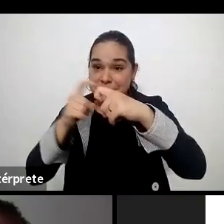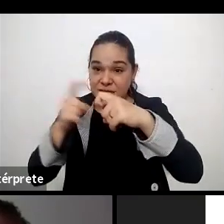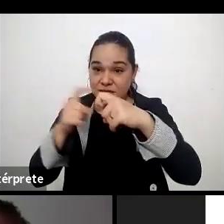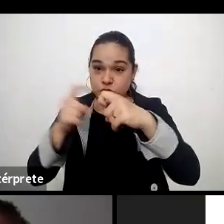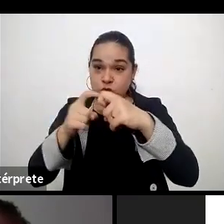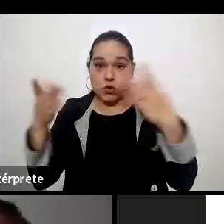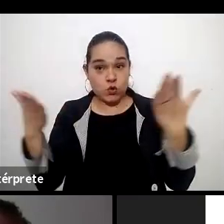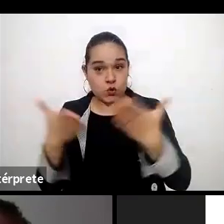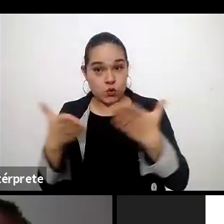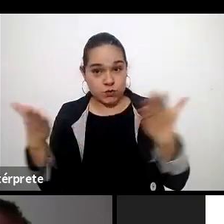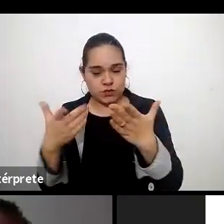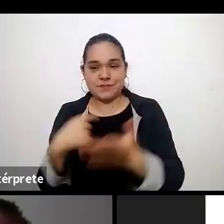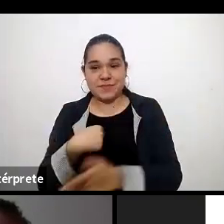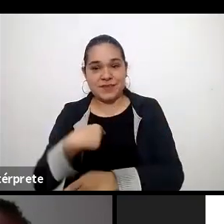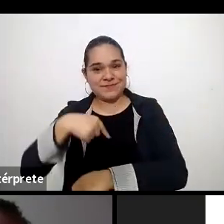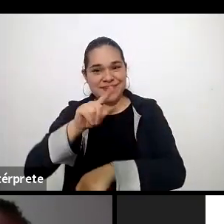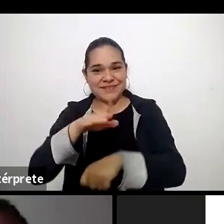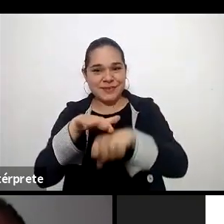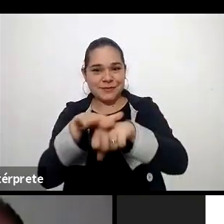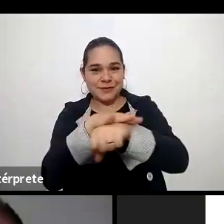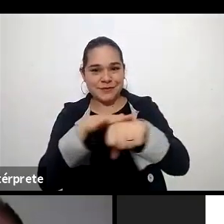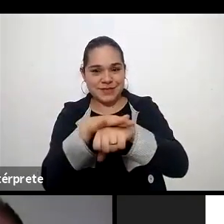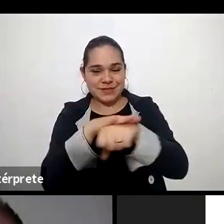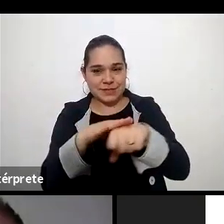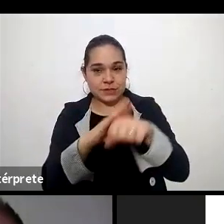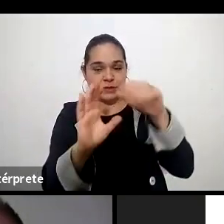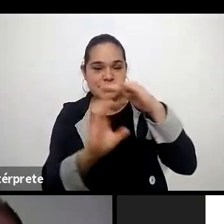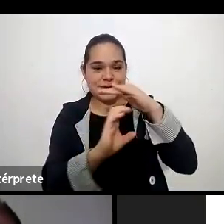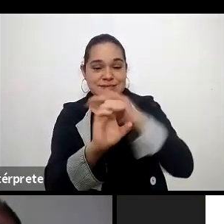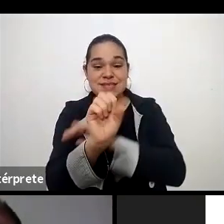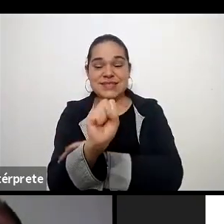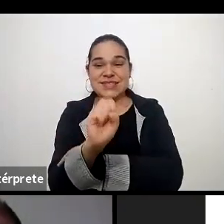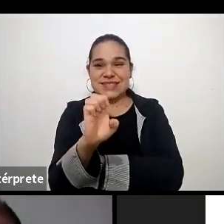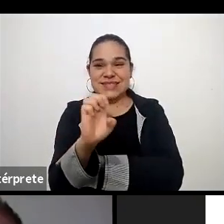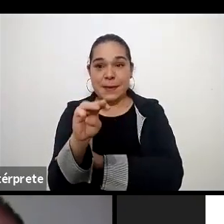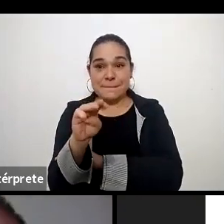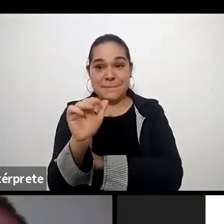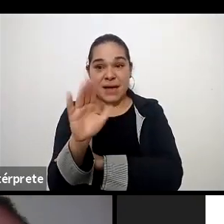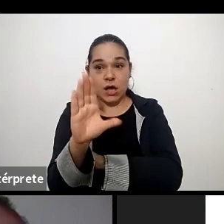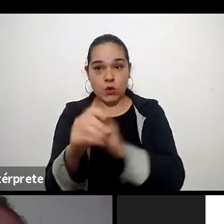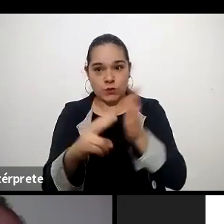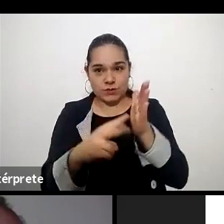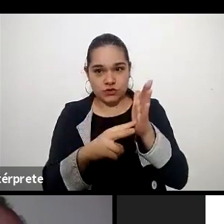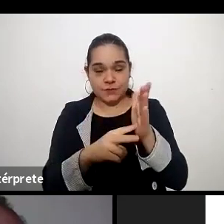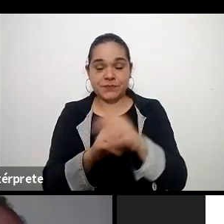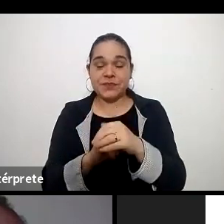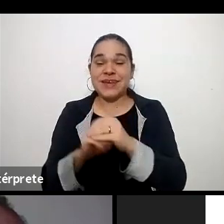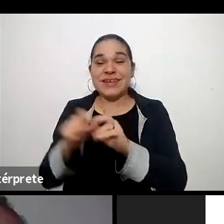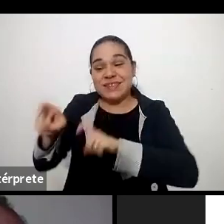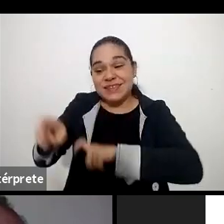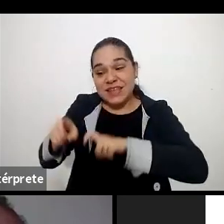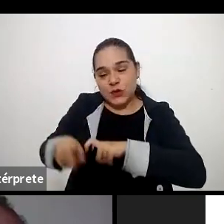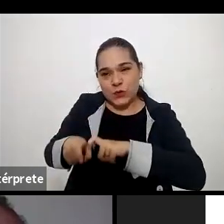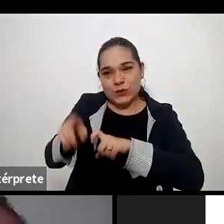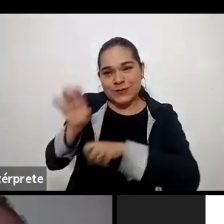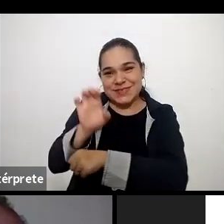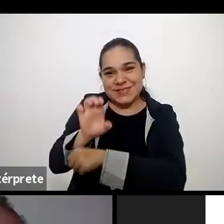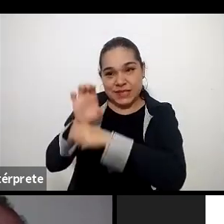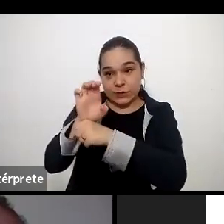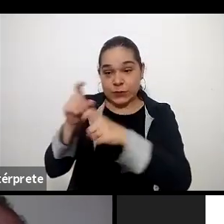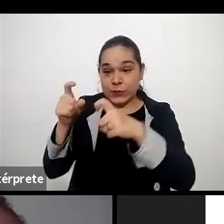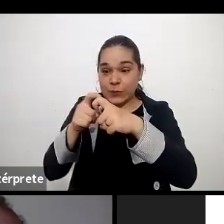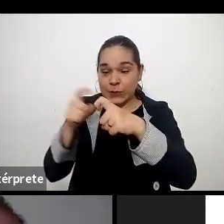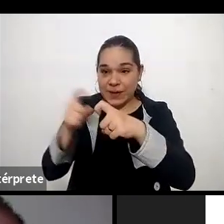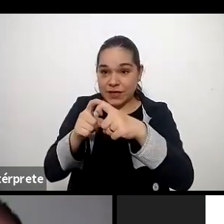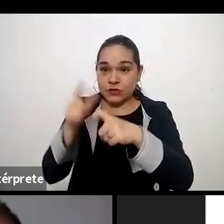eu tava conversando com o pessoal do seu marco na região do interior do estado o médico para fazer uma consulta